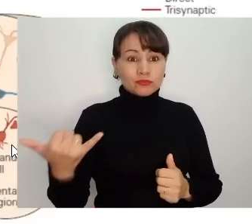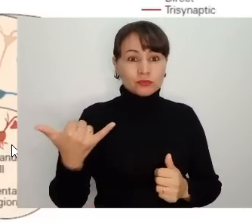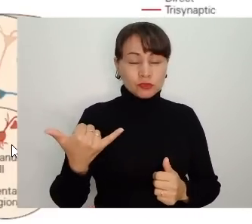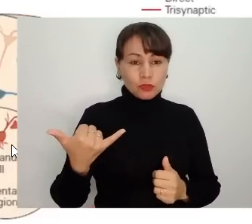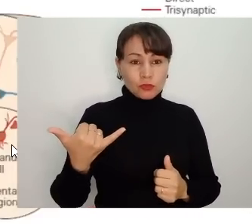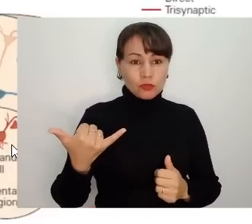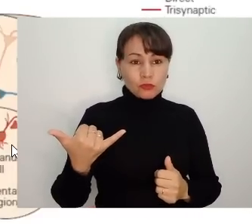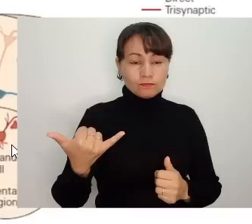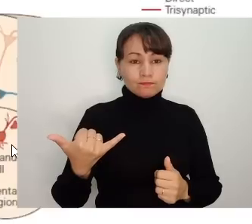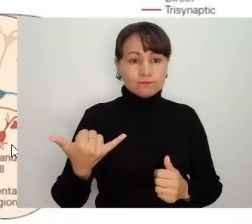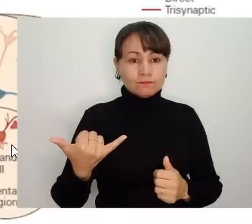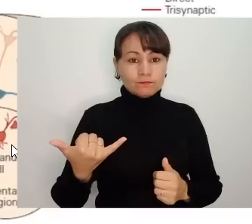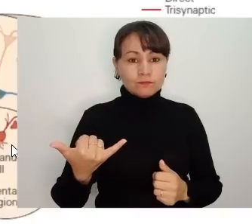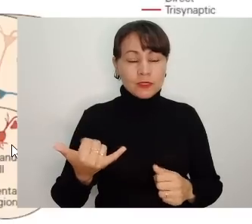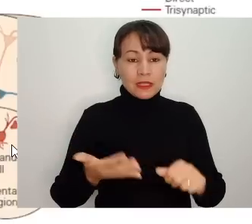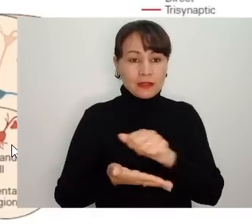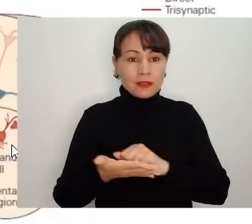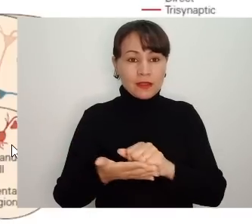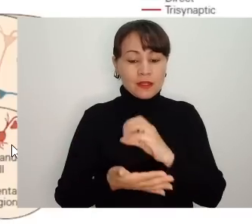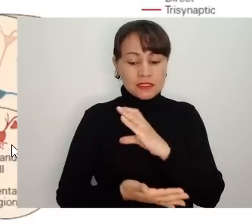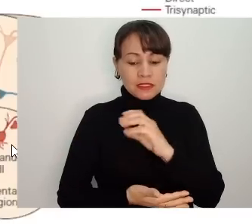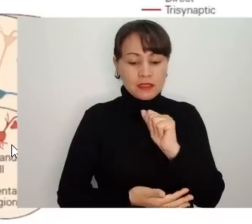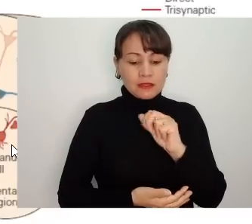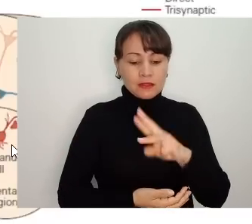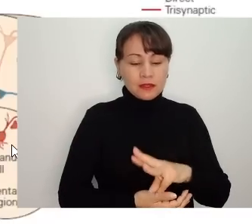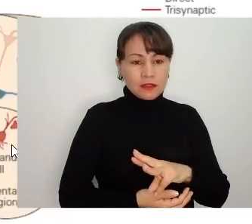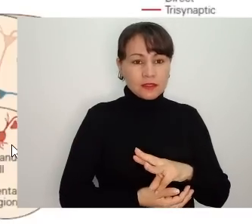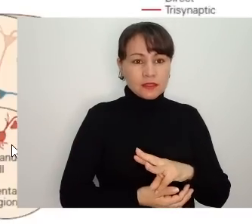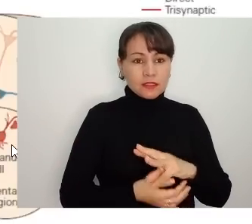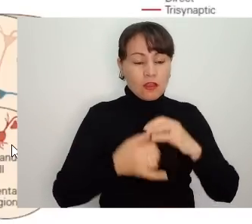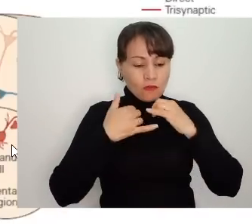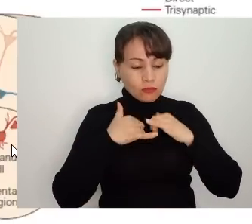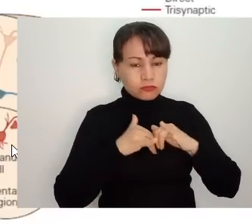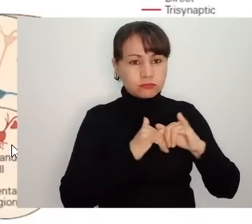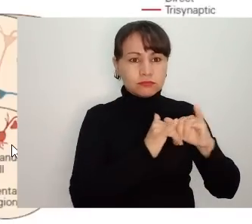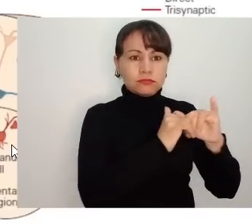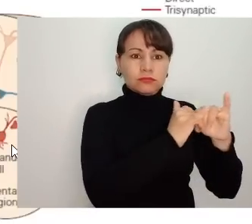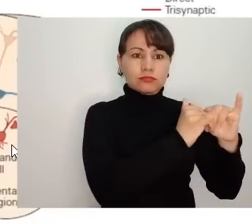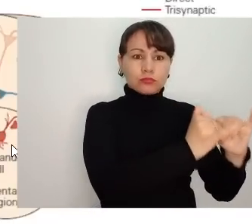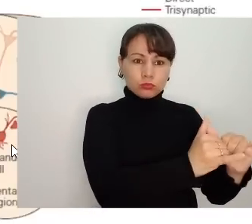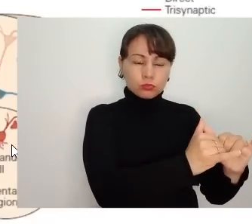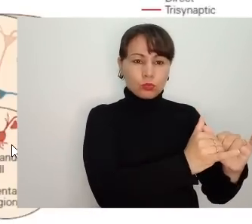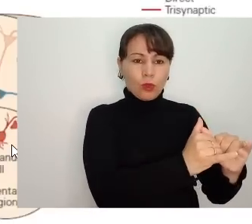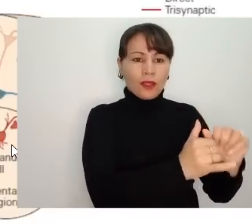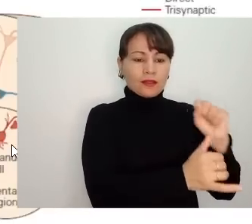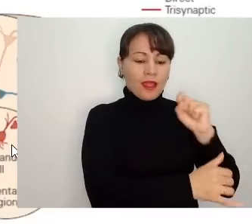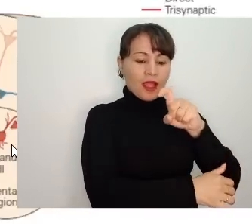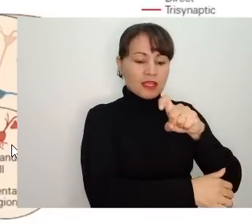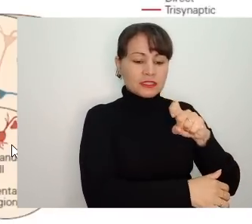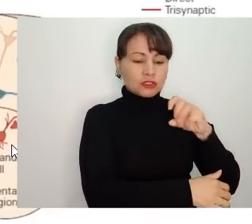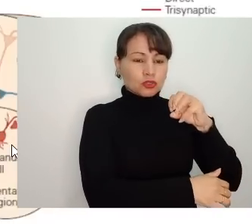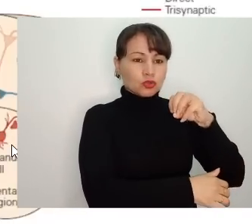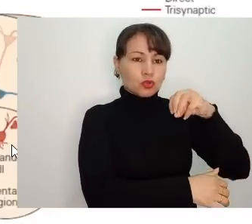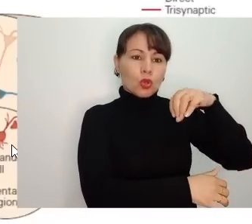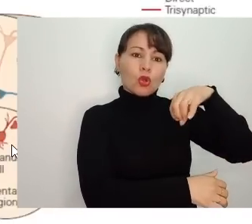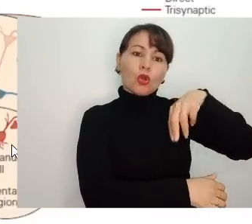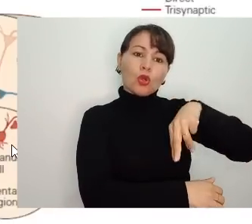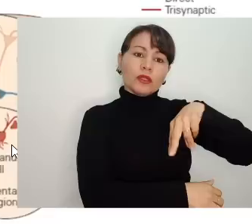Essa informação que chegou aqui, na região CA3, vai ser enviada via